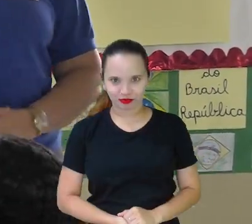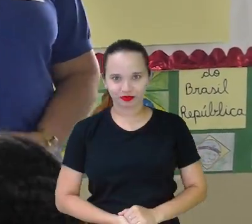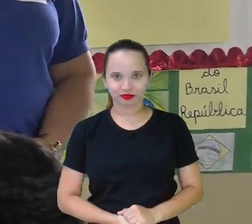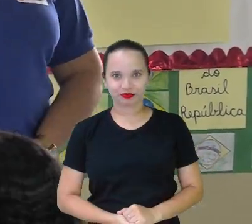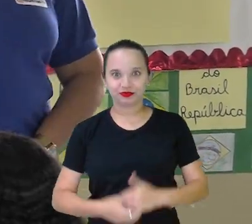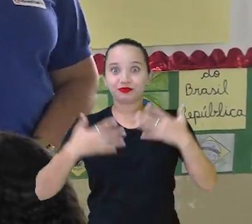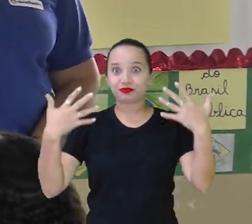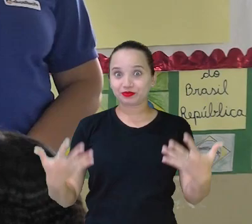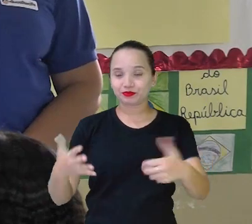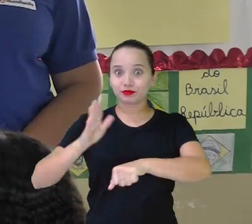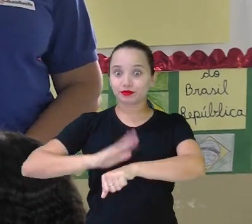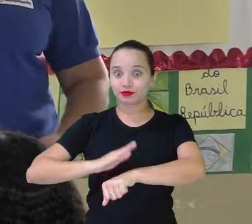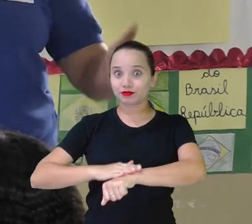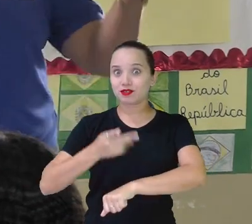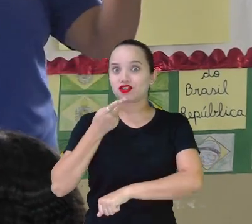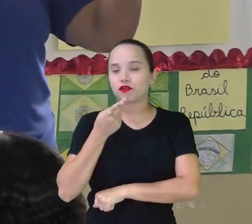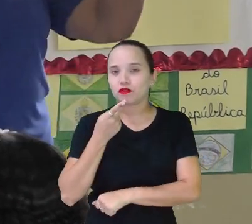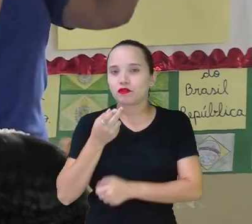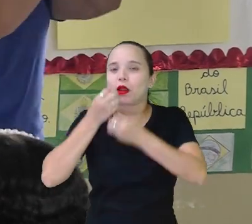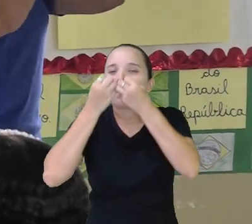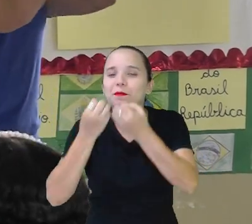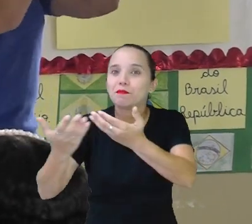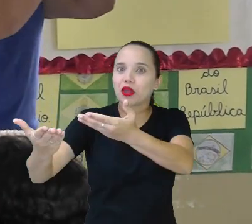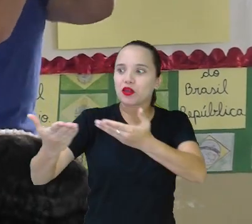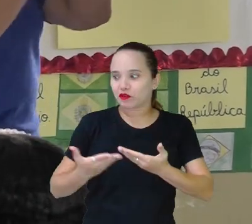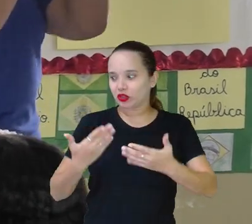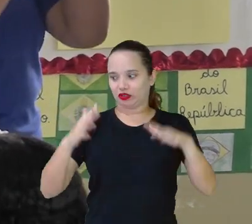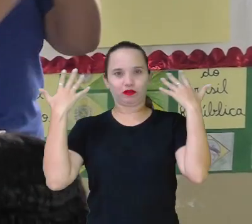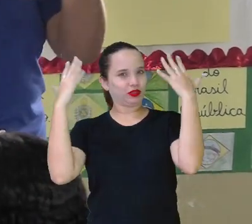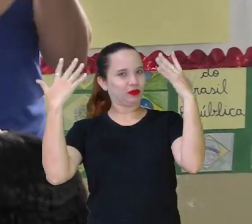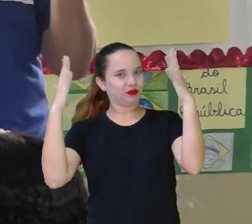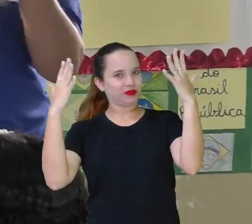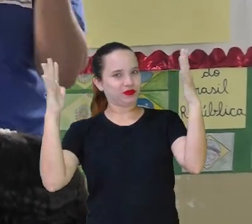E quando for bem-vindos, a gente vai fazer o quê?